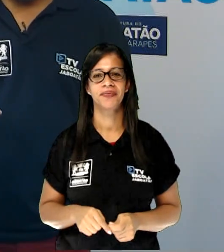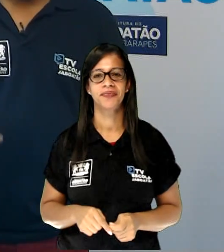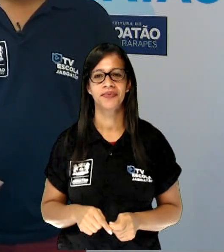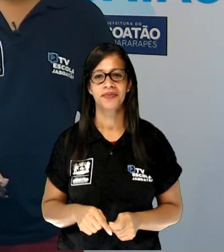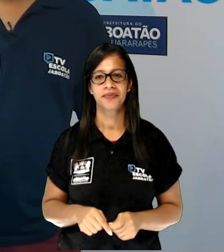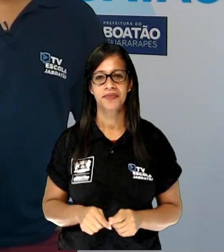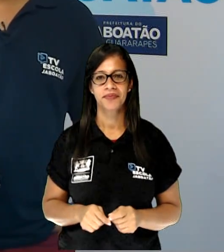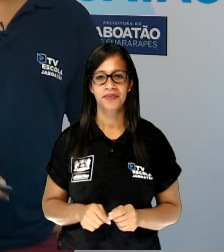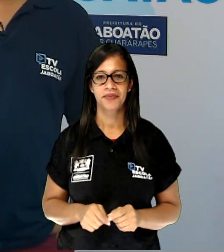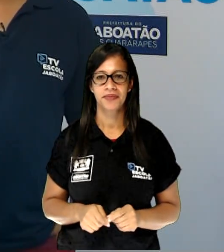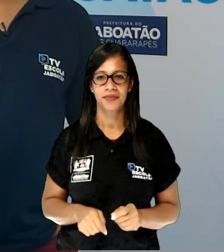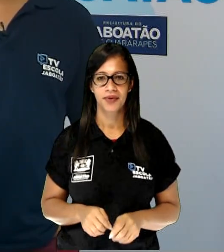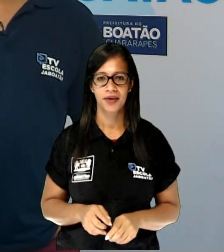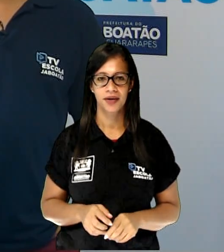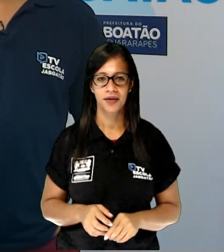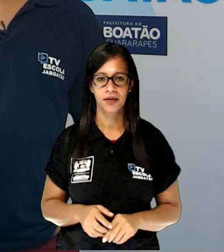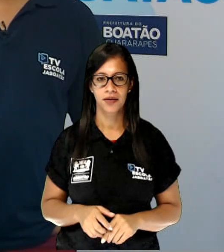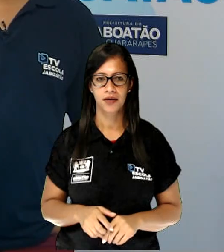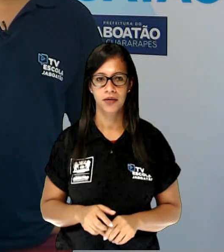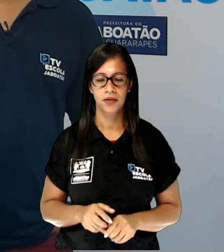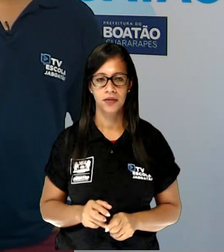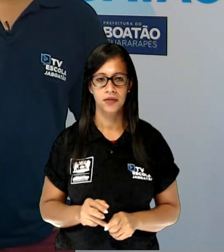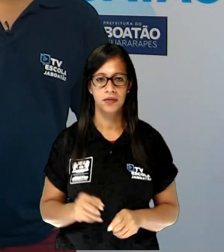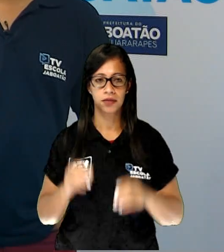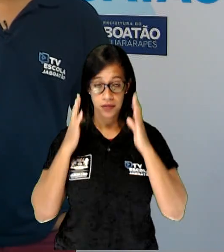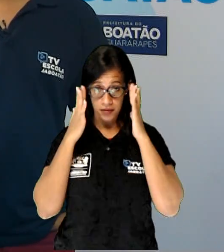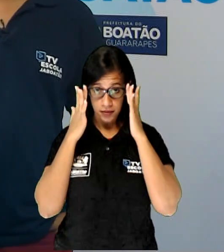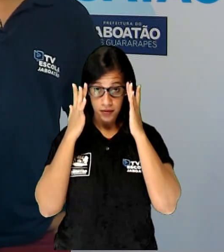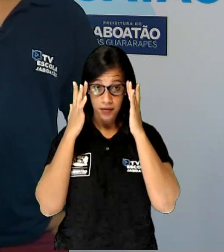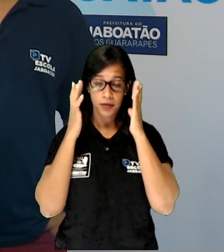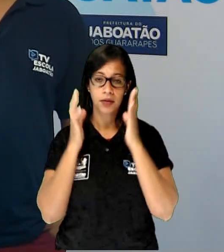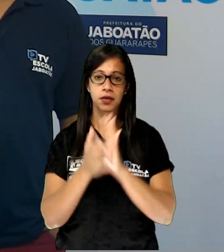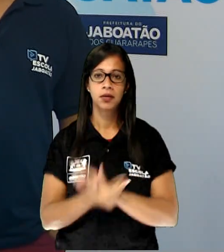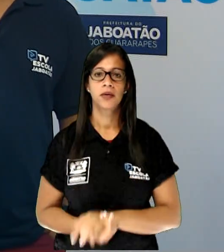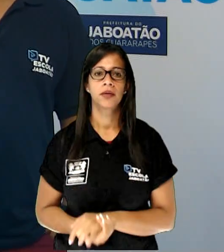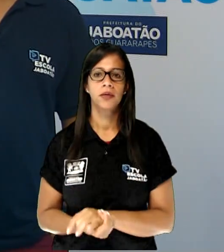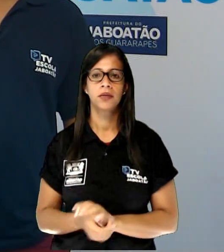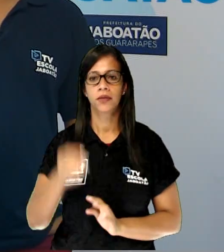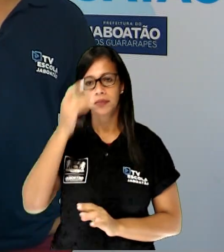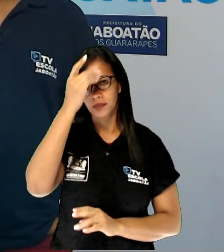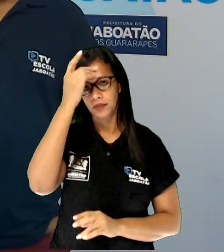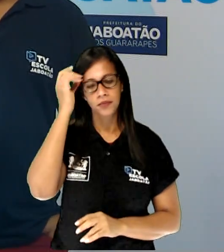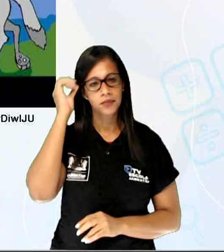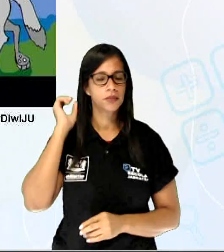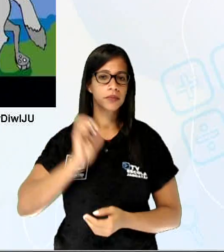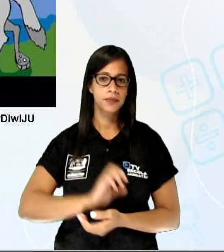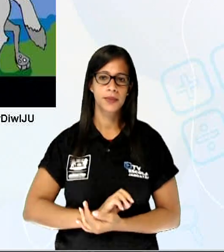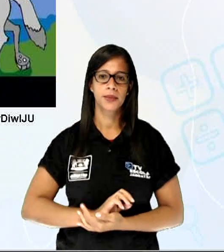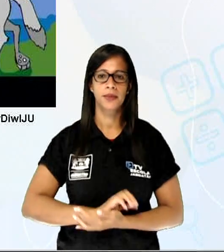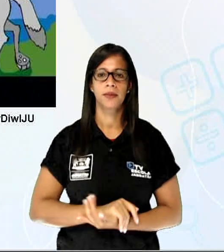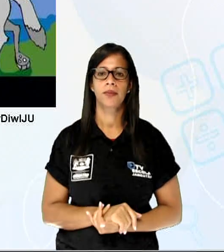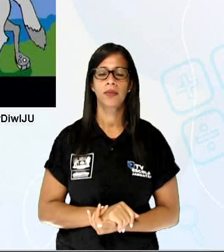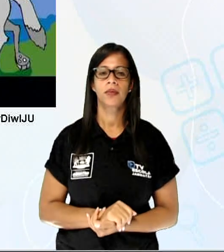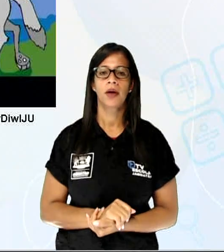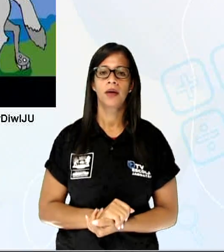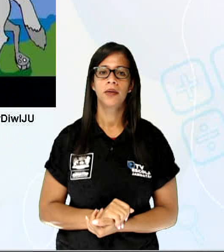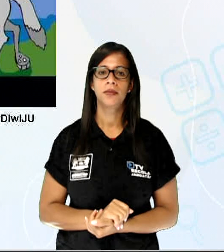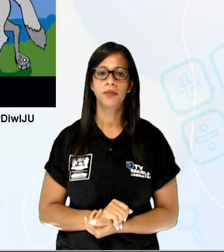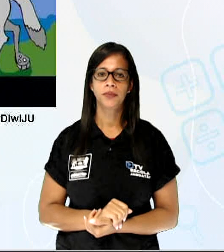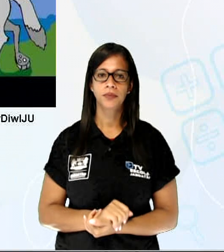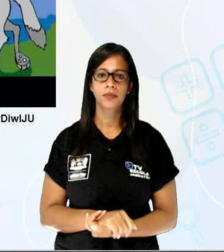beleza. Pronto. Aí tu seja breve que vai ficar... Pronto, vamos lá. Pode